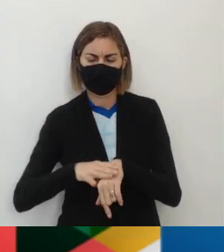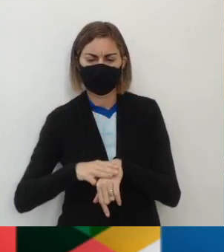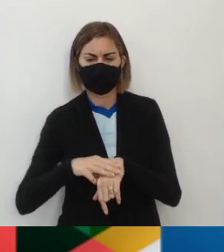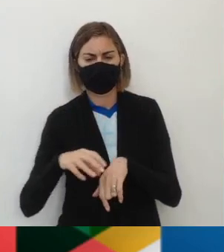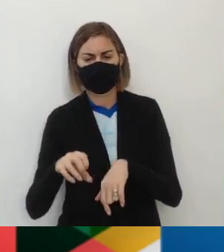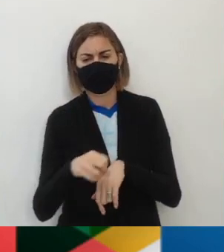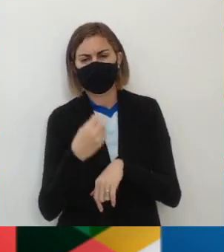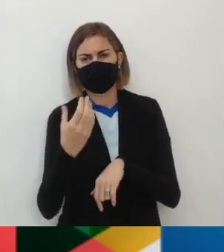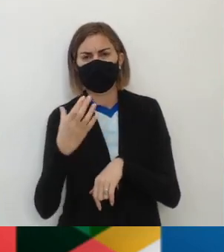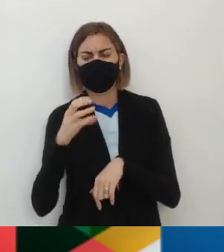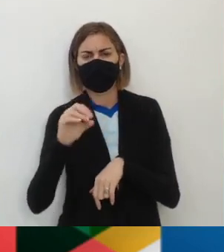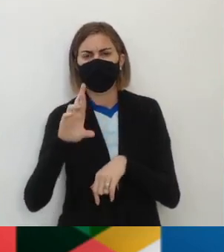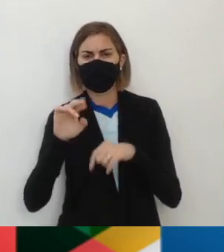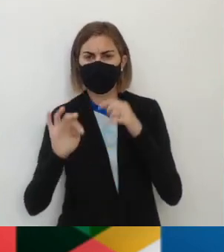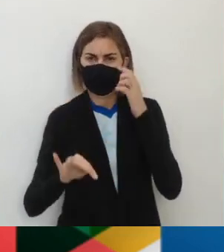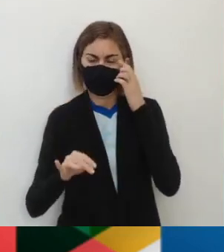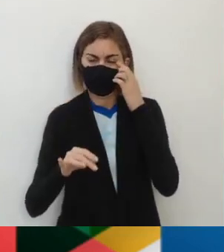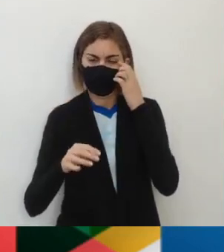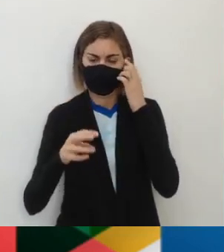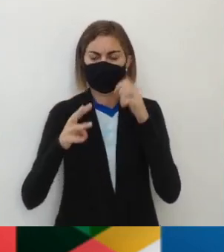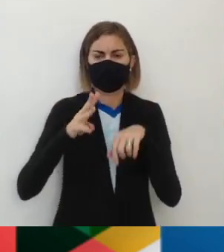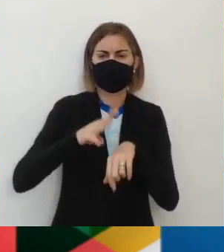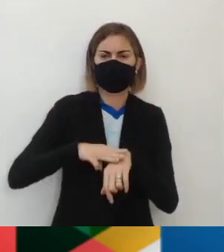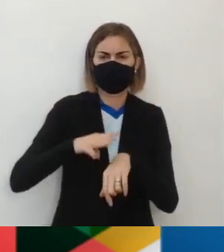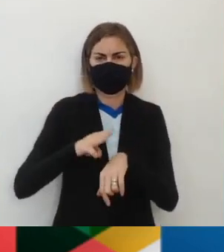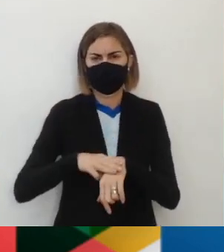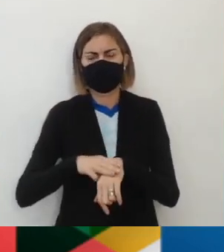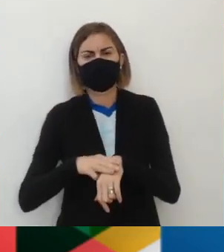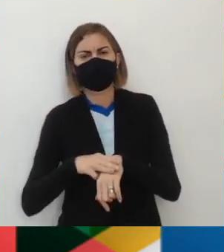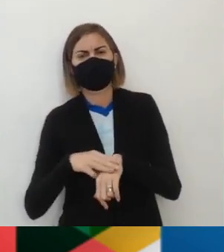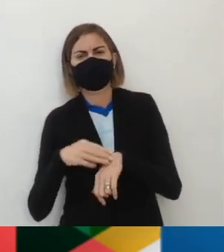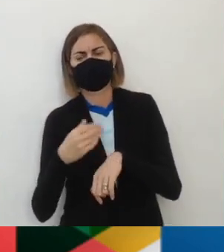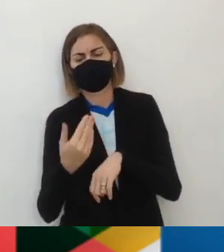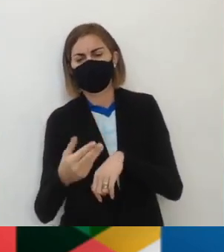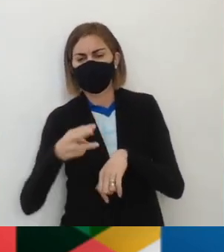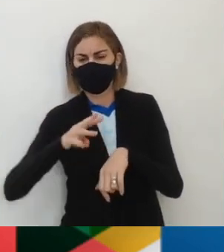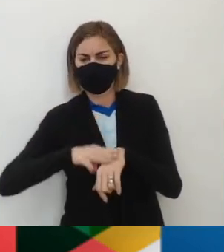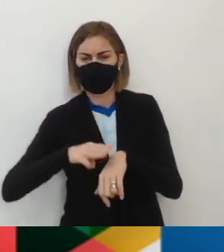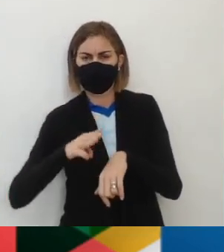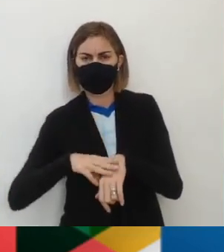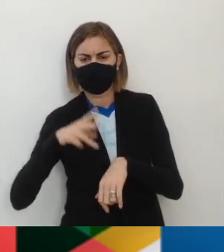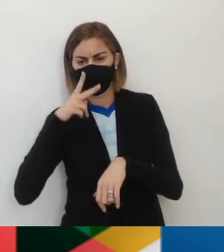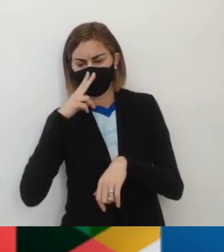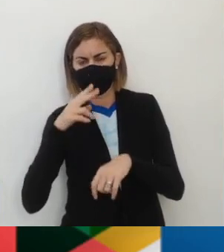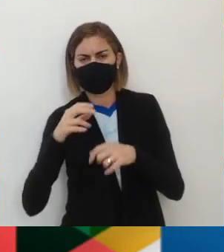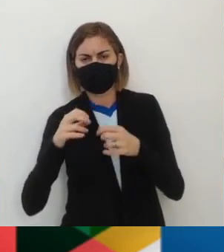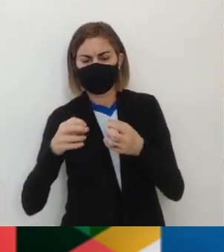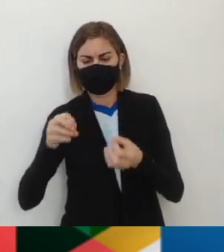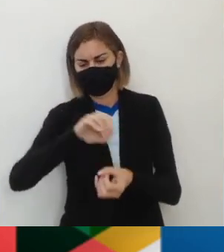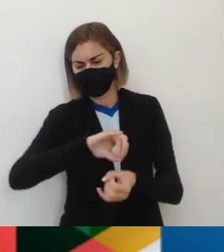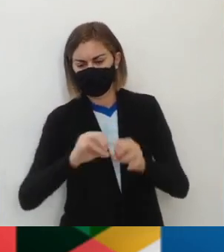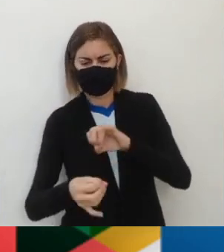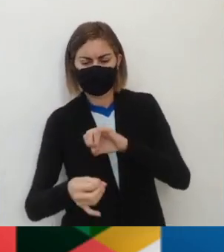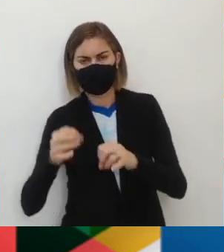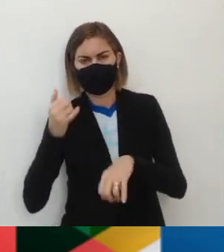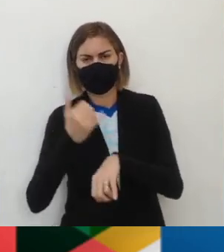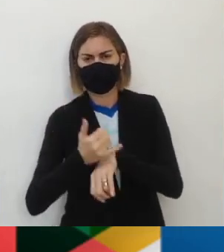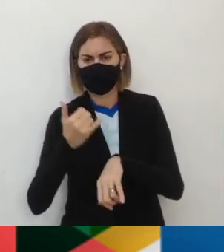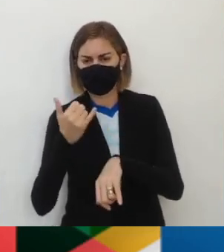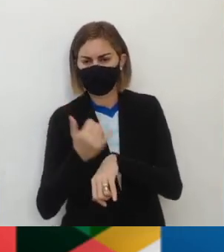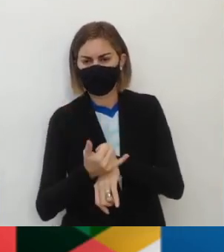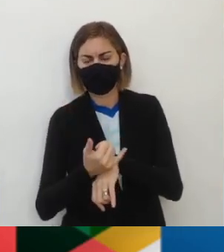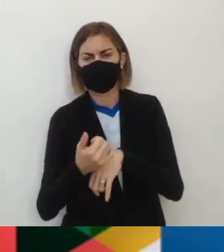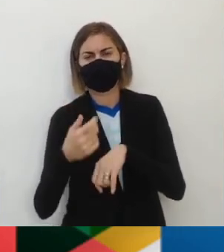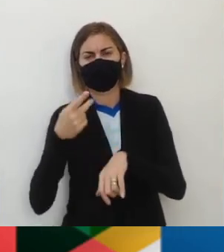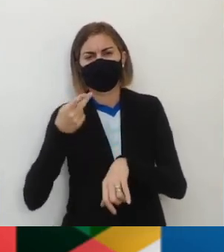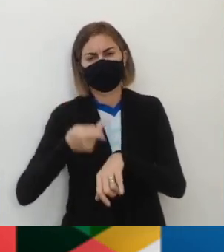que ocorre entre metais, sejam eles metais do mesmo elemento químico, ferro com ferro,